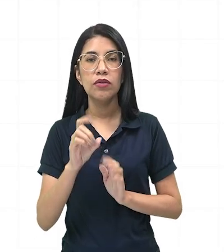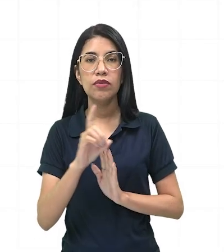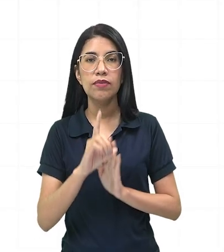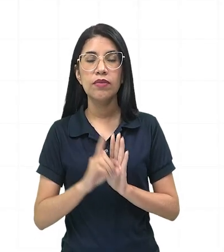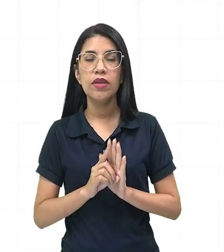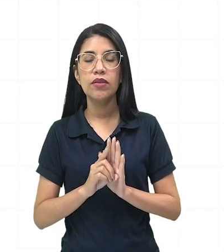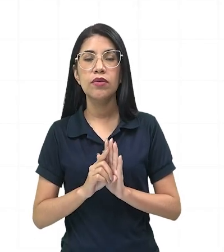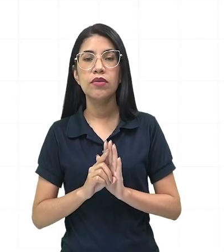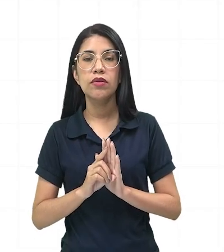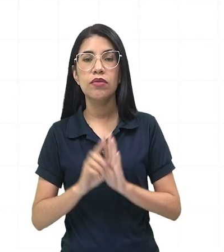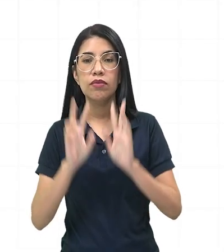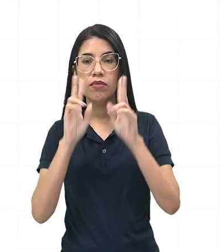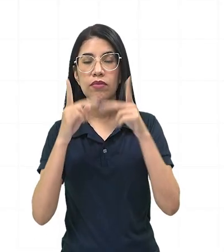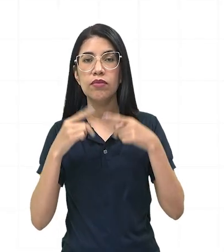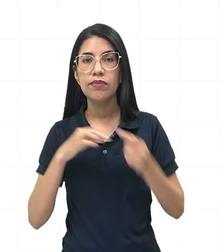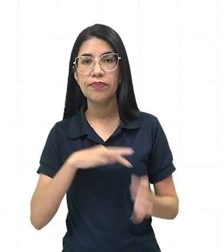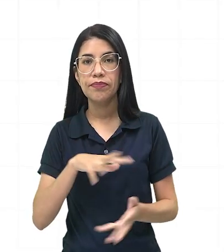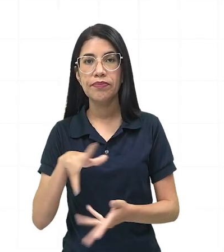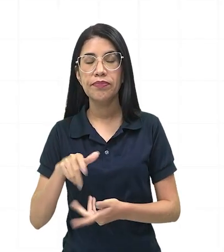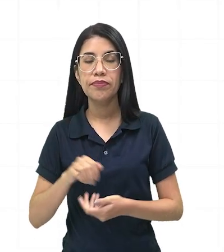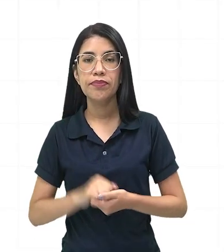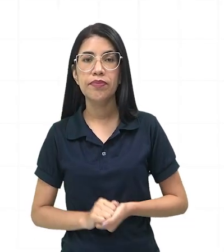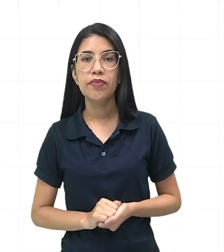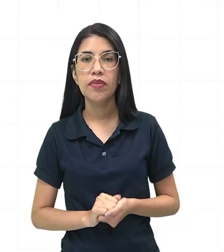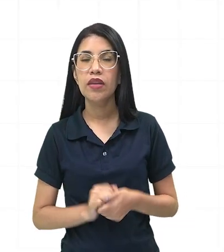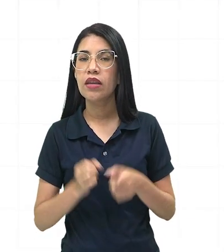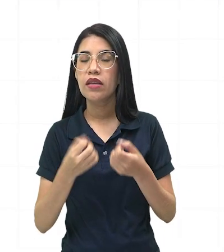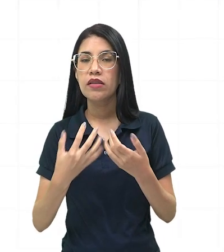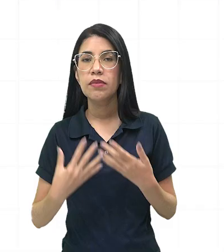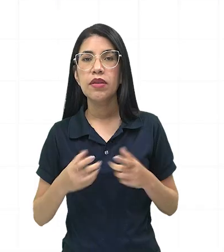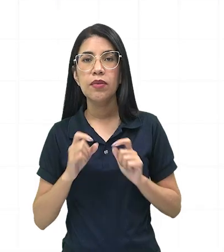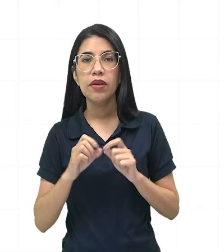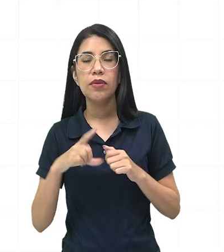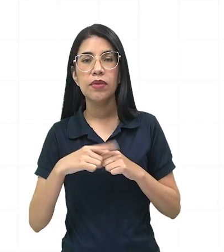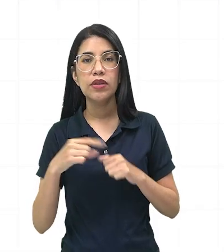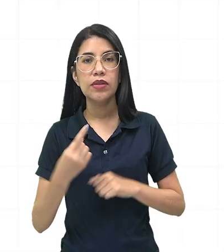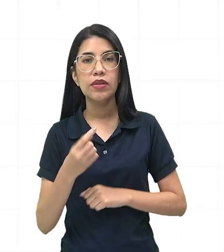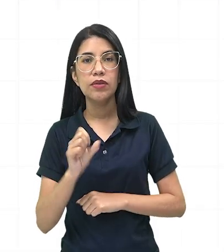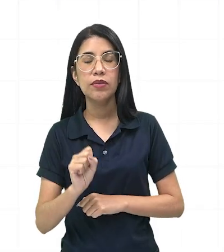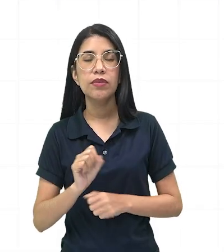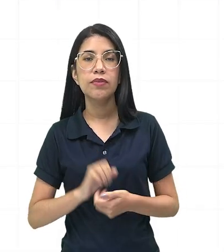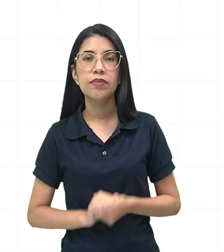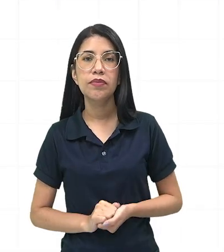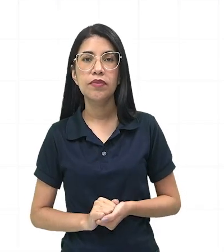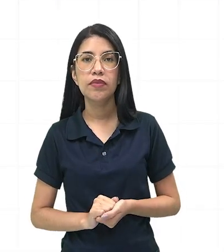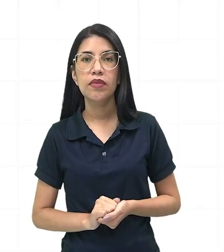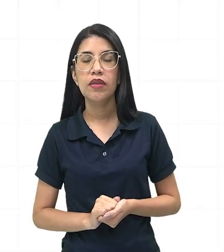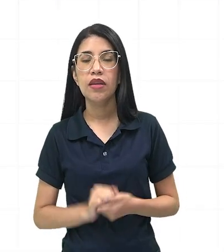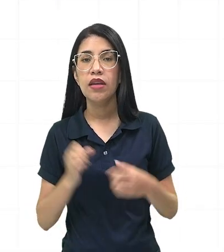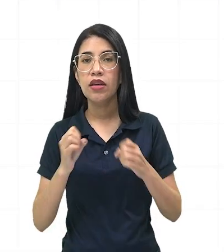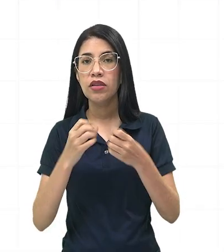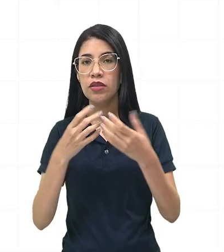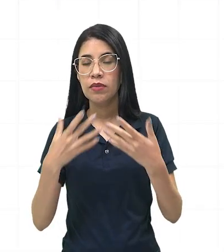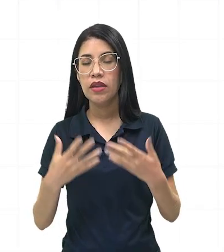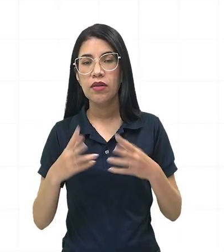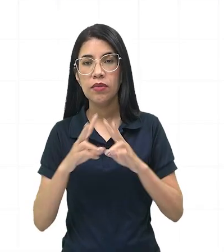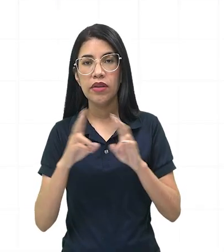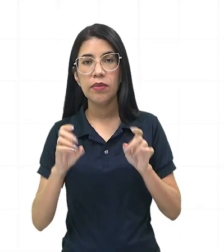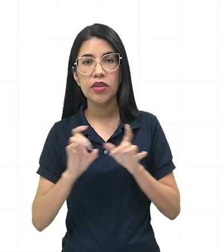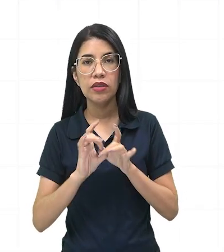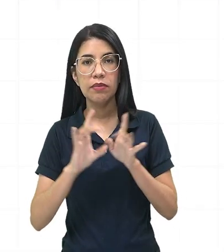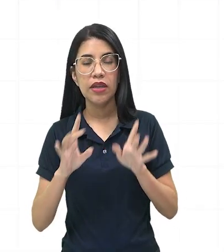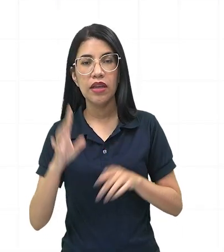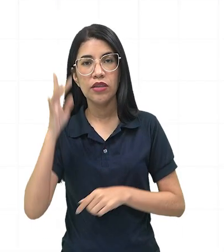Humanos. O artigo 18 da Declaração Universal dos Direitos Humanos fala, ao tratar da liberdade de pensamento,